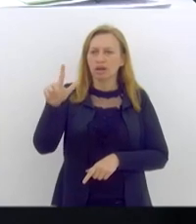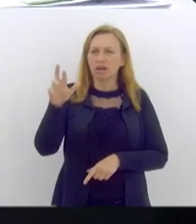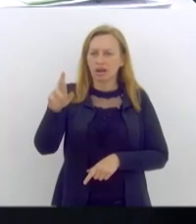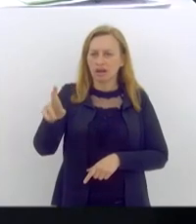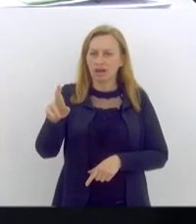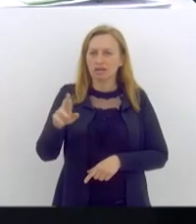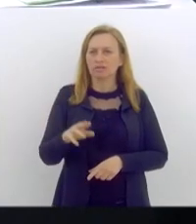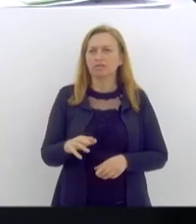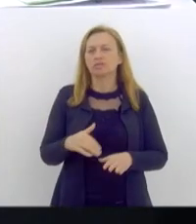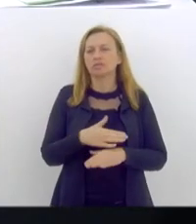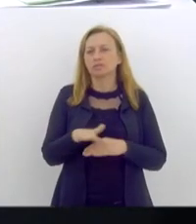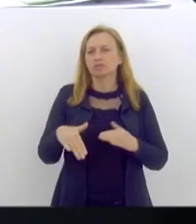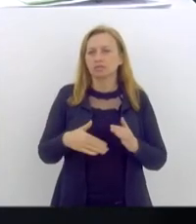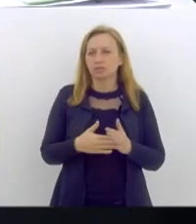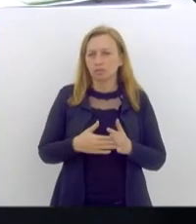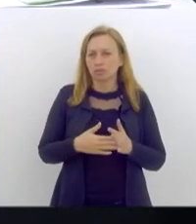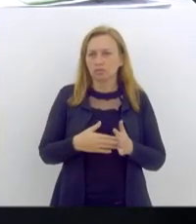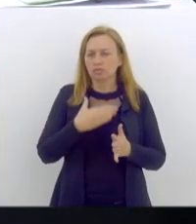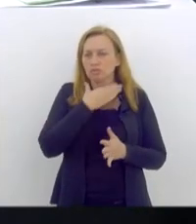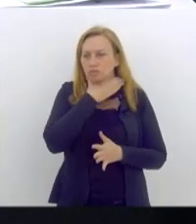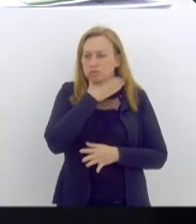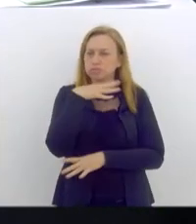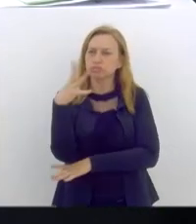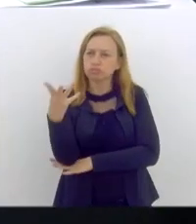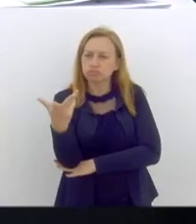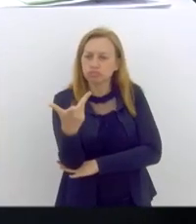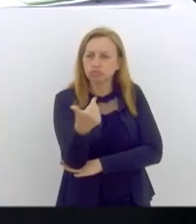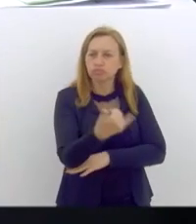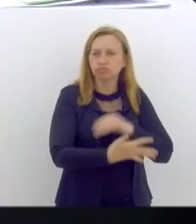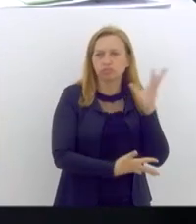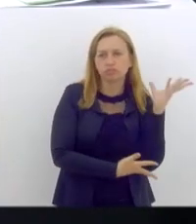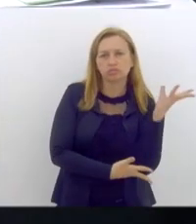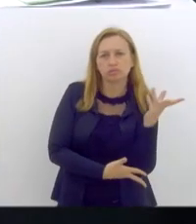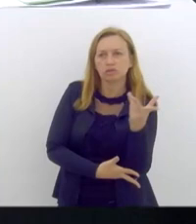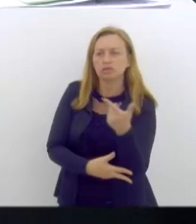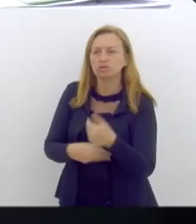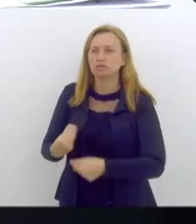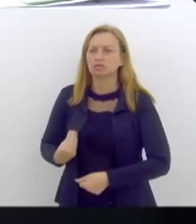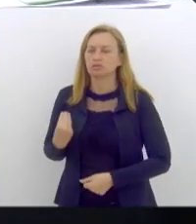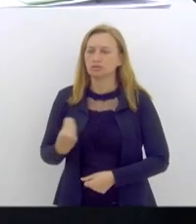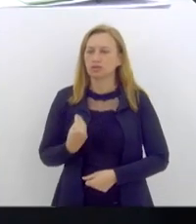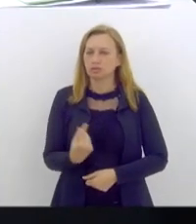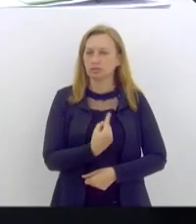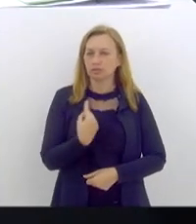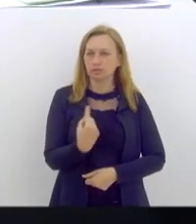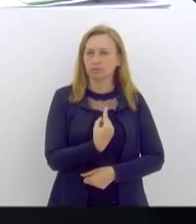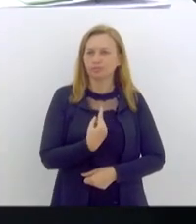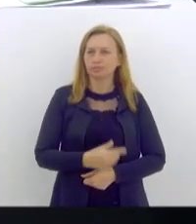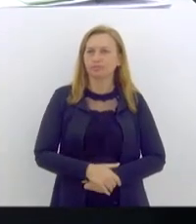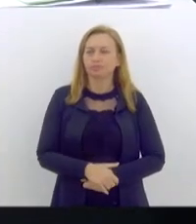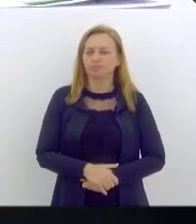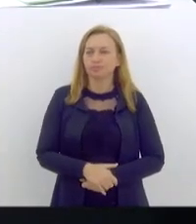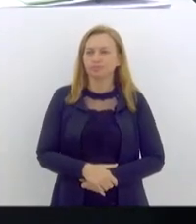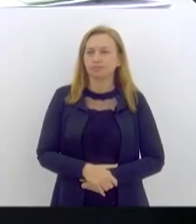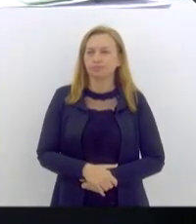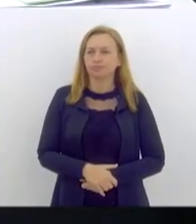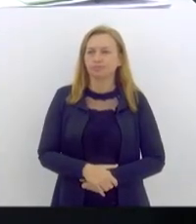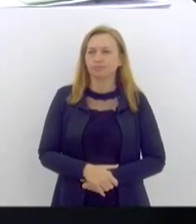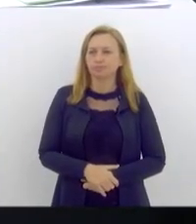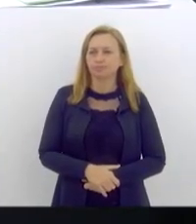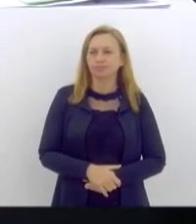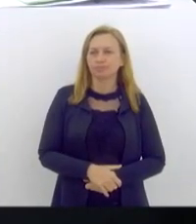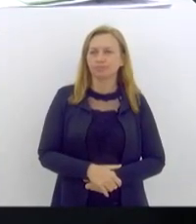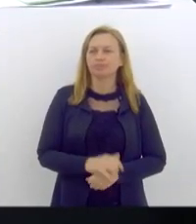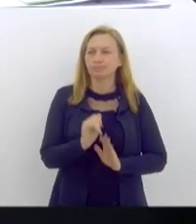e também de toda a crise ambiental que nós estamos vivendo entendeu a gente tem